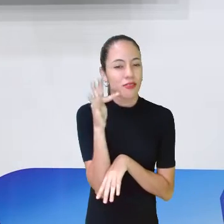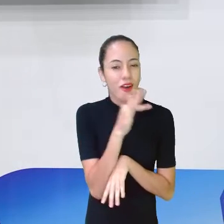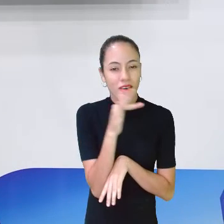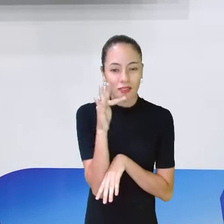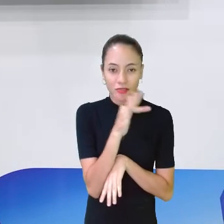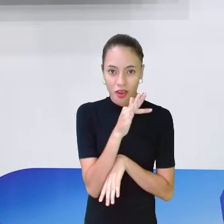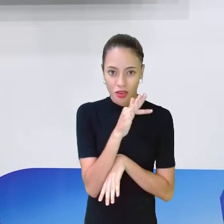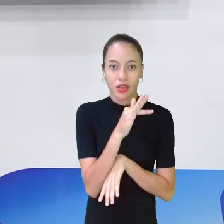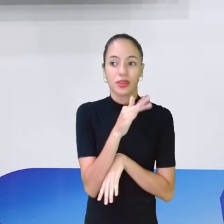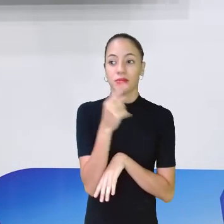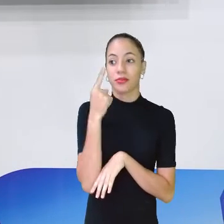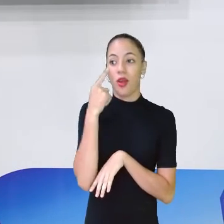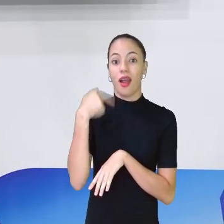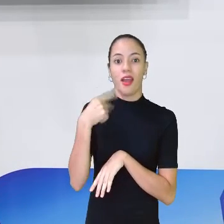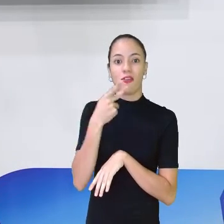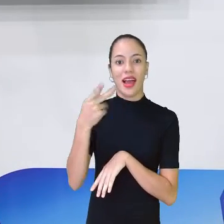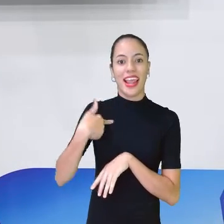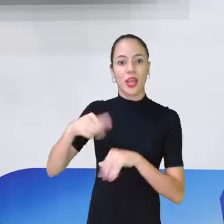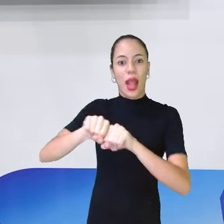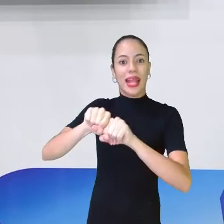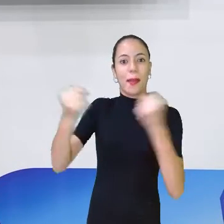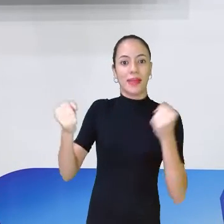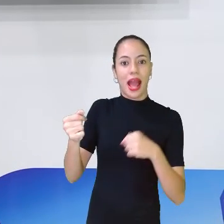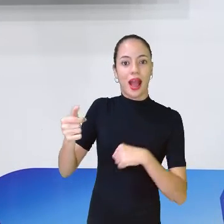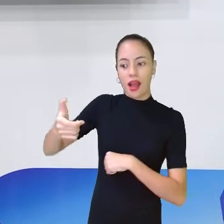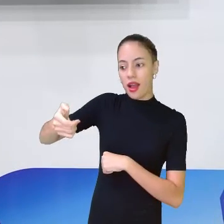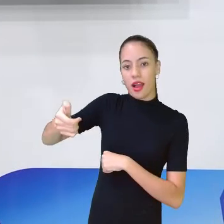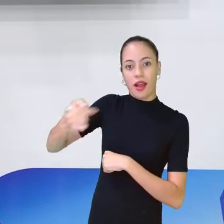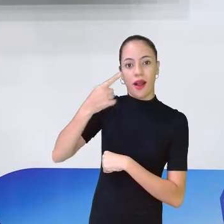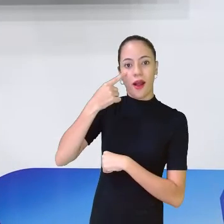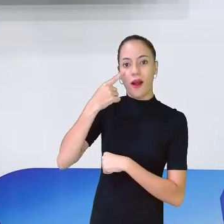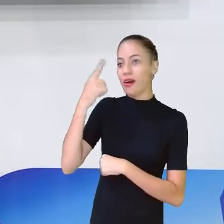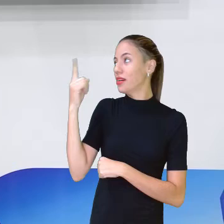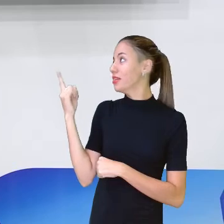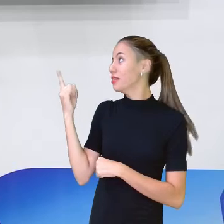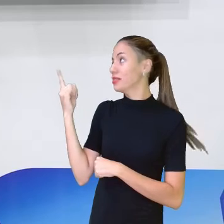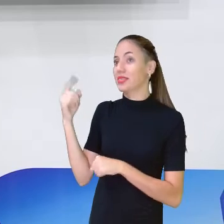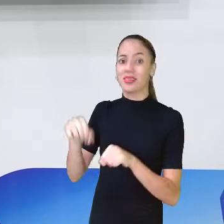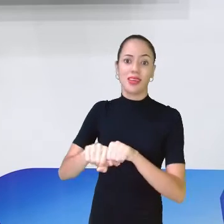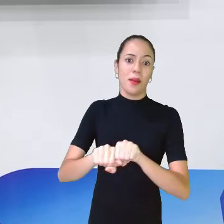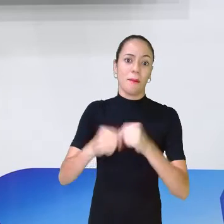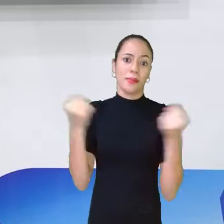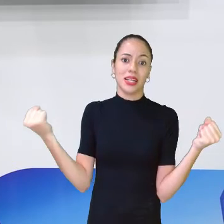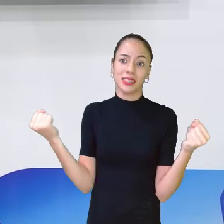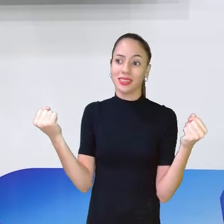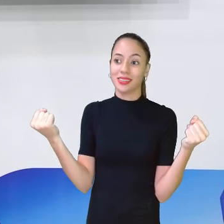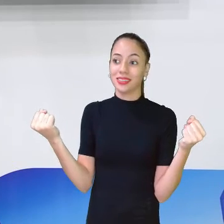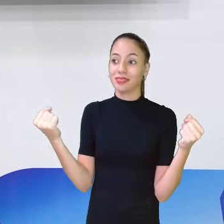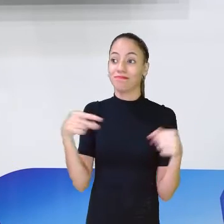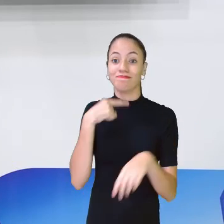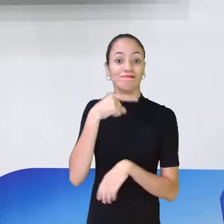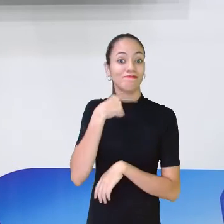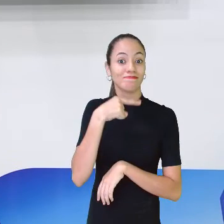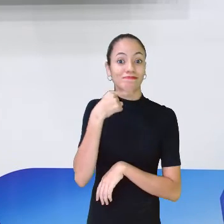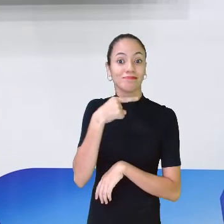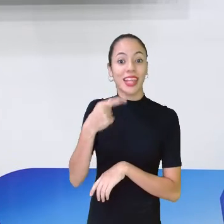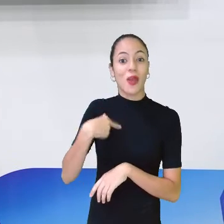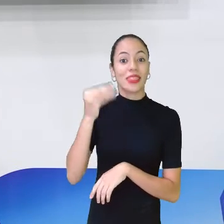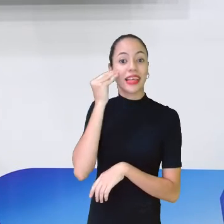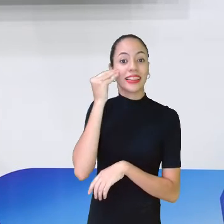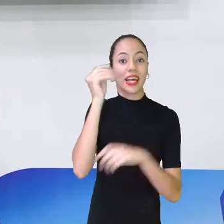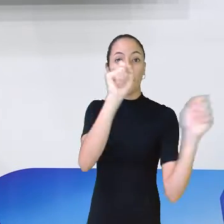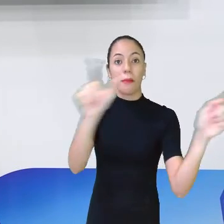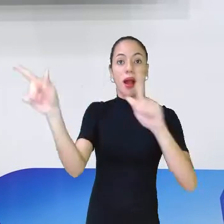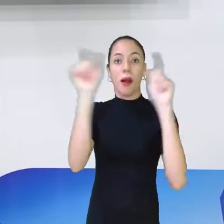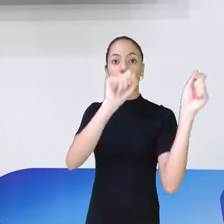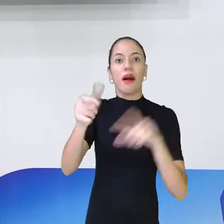que ia quebrar o passador e não foi que eu quebrei, professor. Tá. Olha só, não está indo. Que exemplo que eu fui dar, hein?